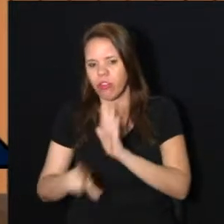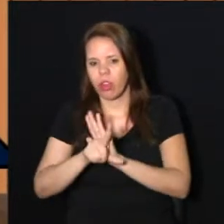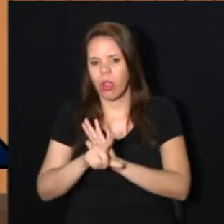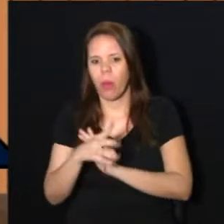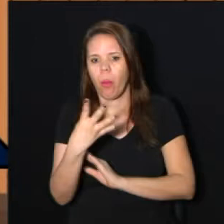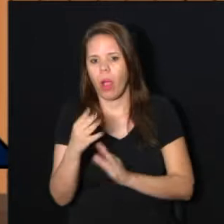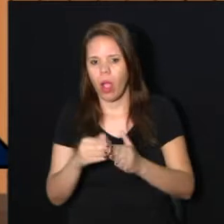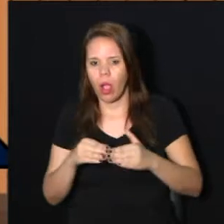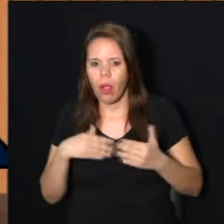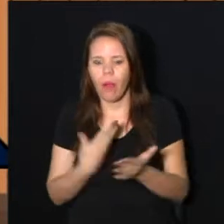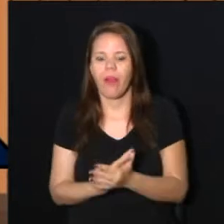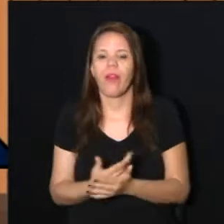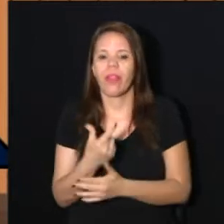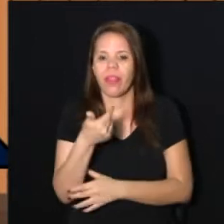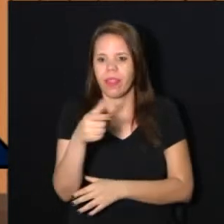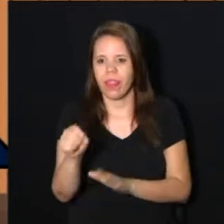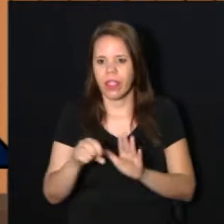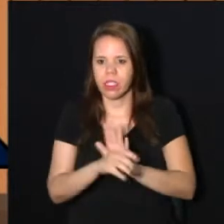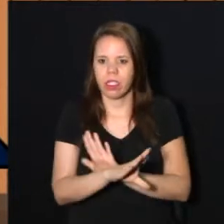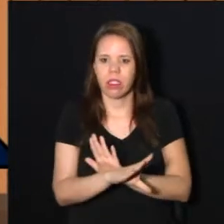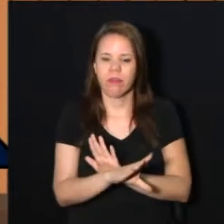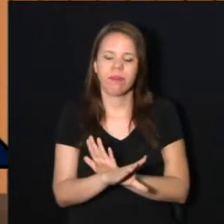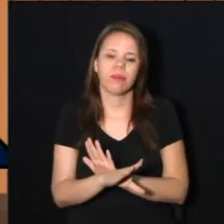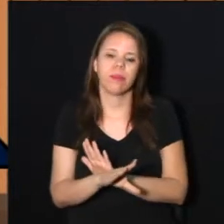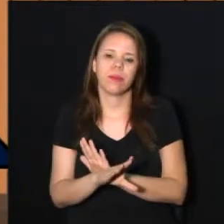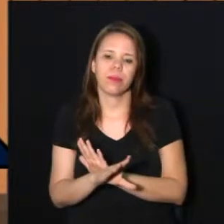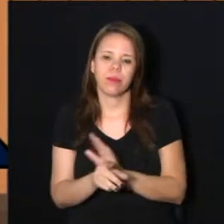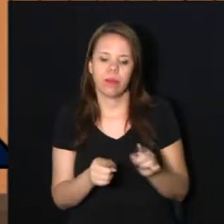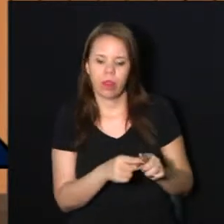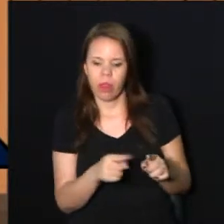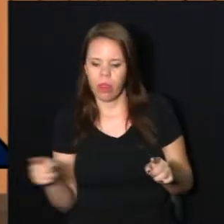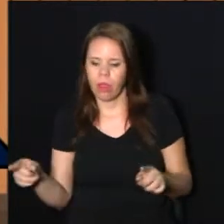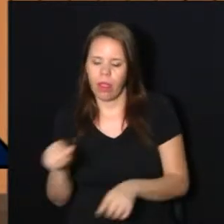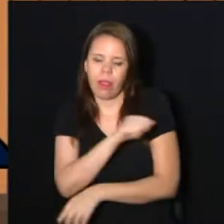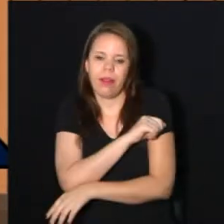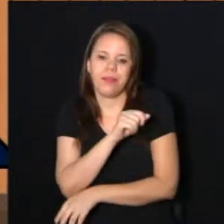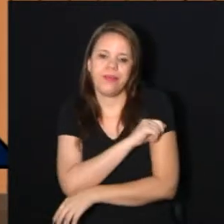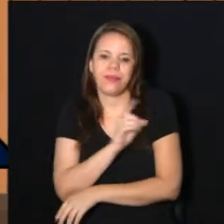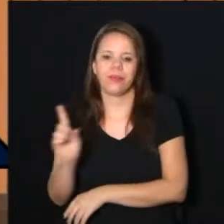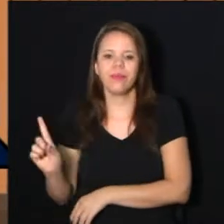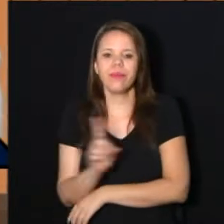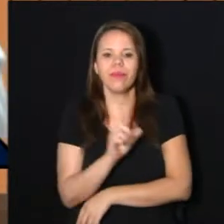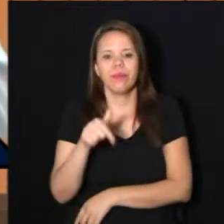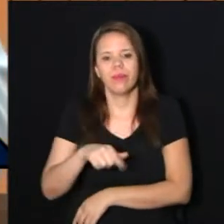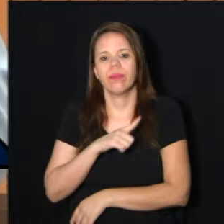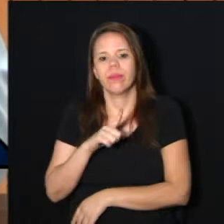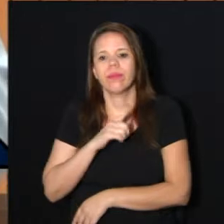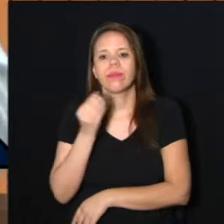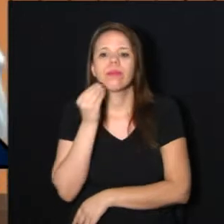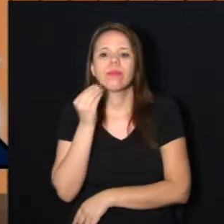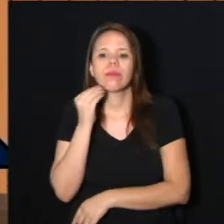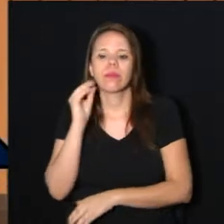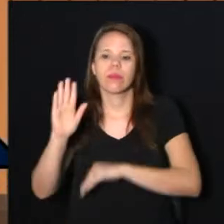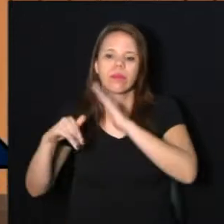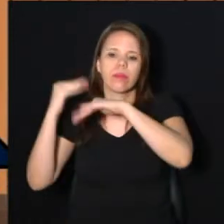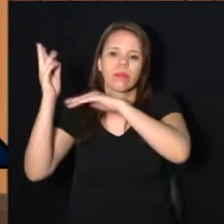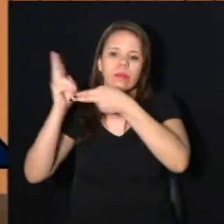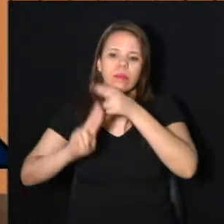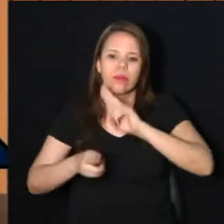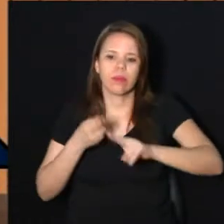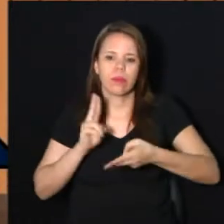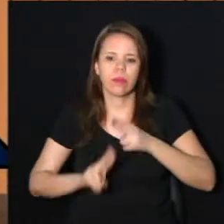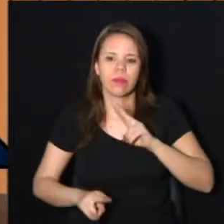4 moções e 10 indicações. Nesse tempo, os alunos que aqui passaram tiveram a oportunidade de desenvolver a